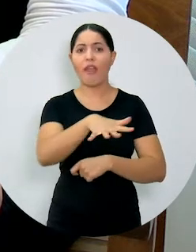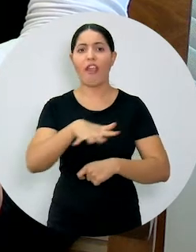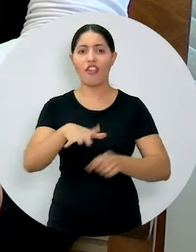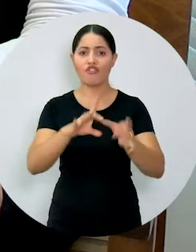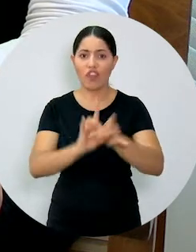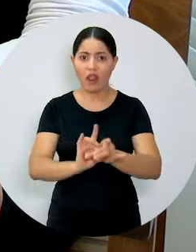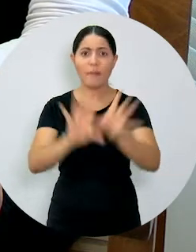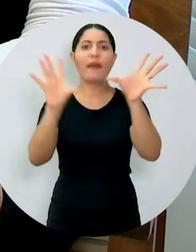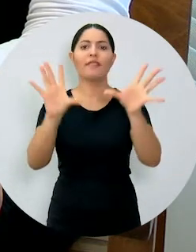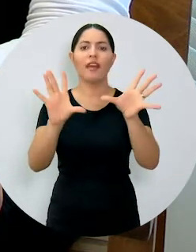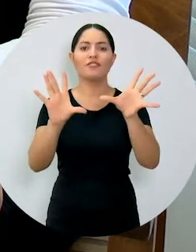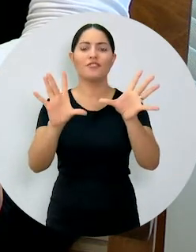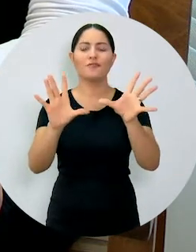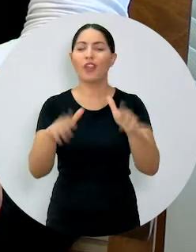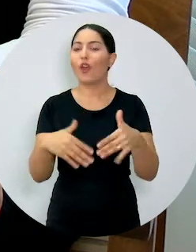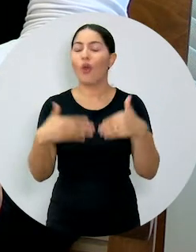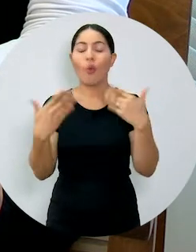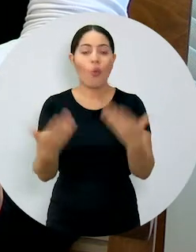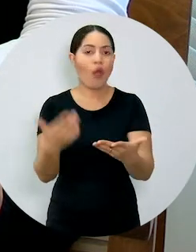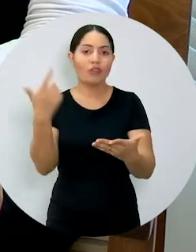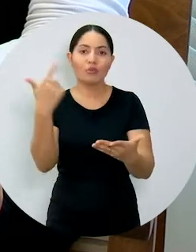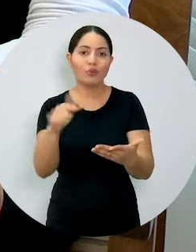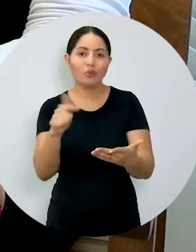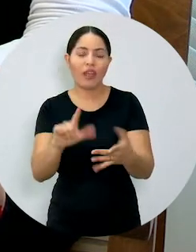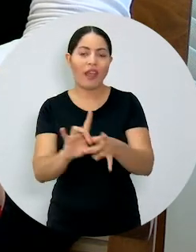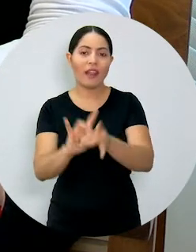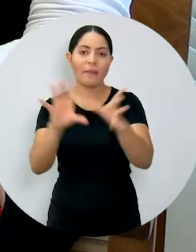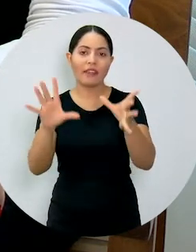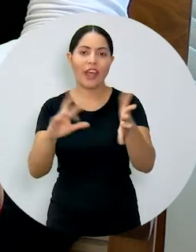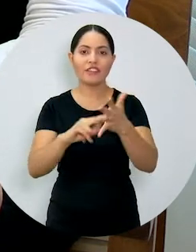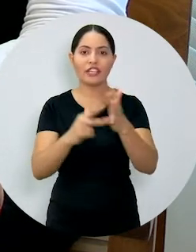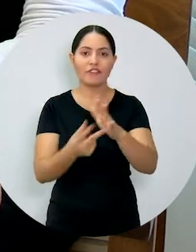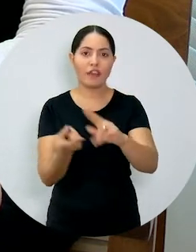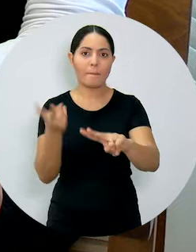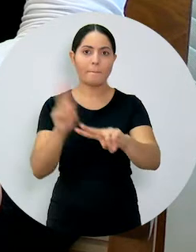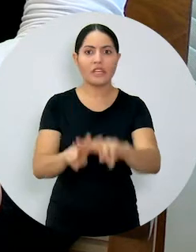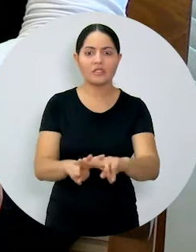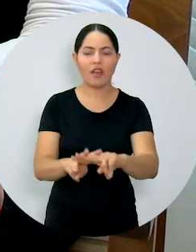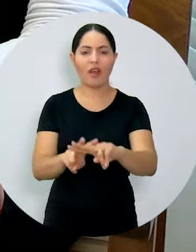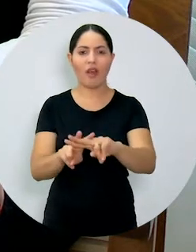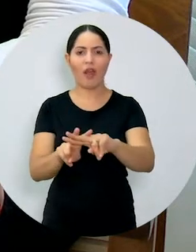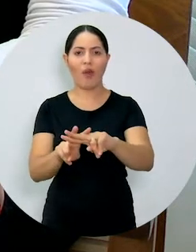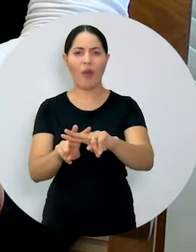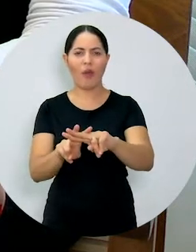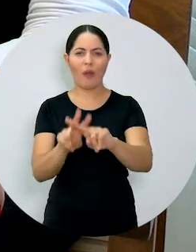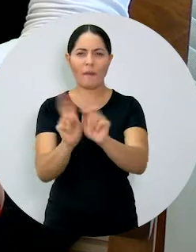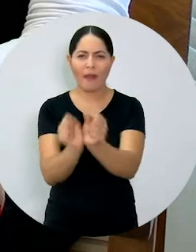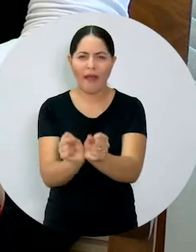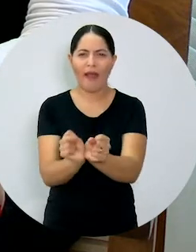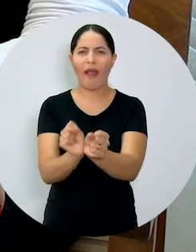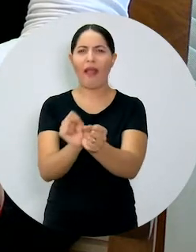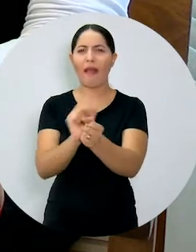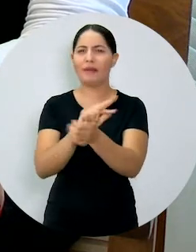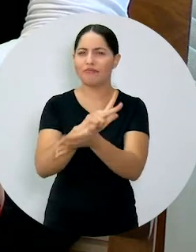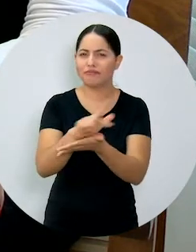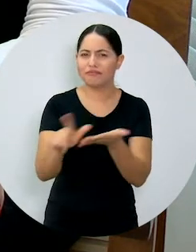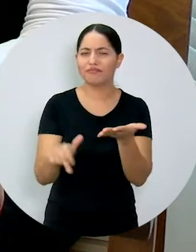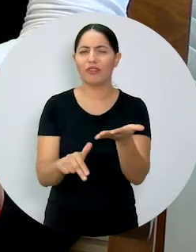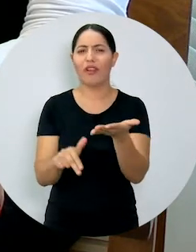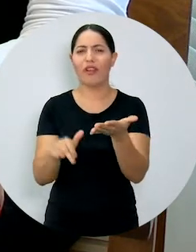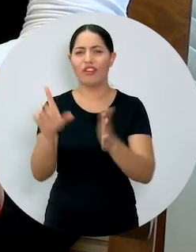existe coação, existe limitação, existem prisões indevidas, o advogado não tem